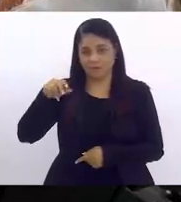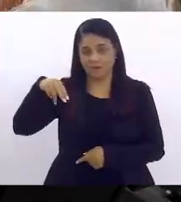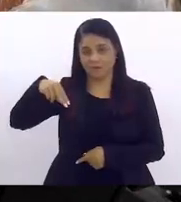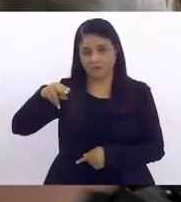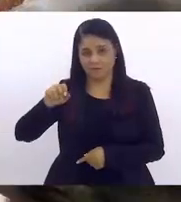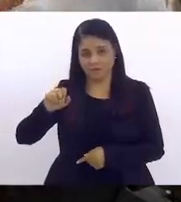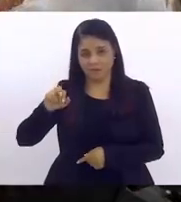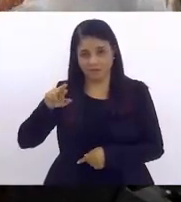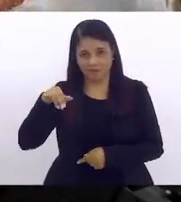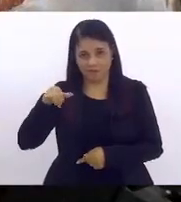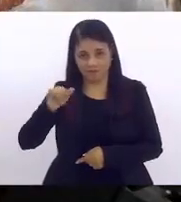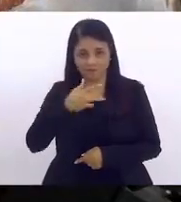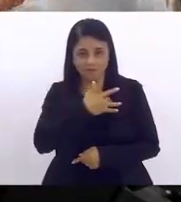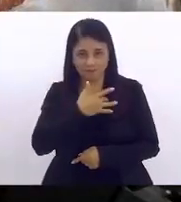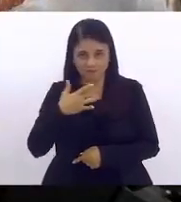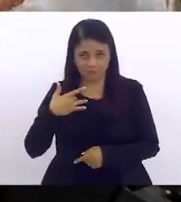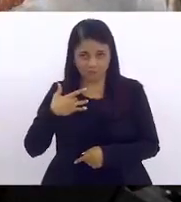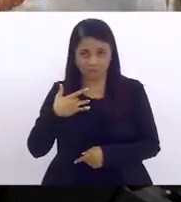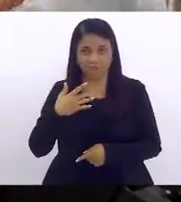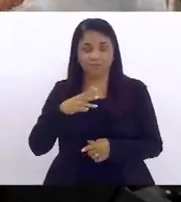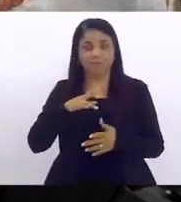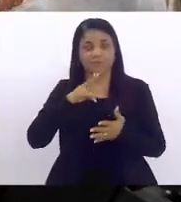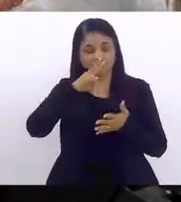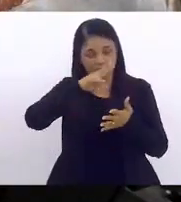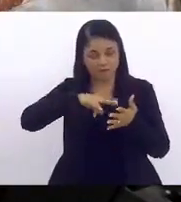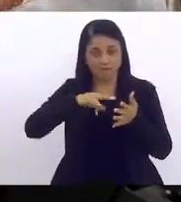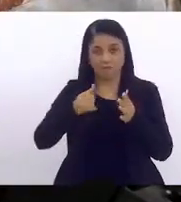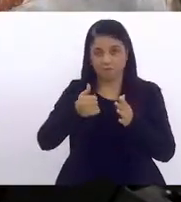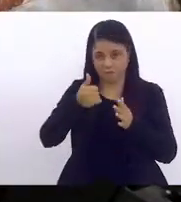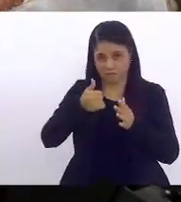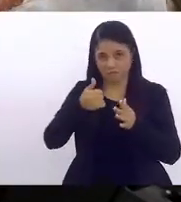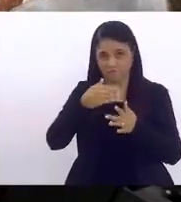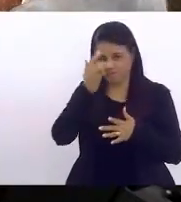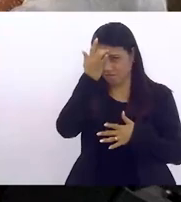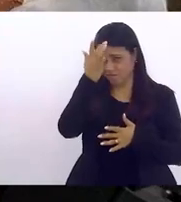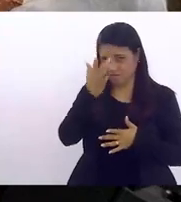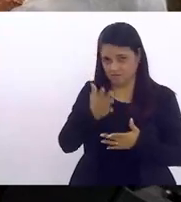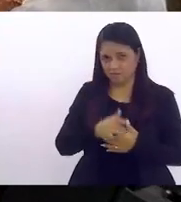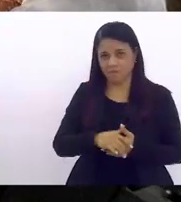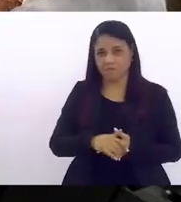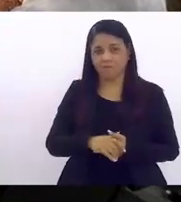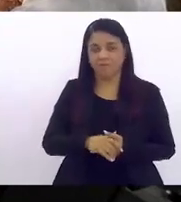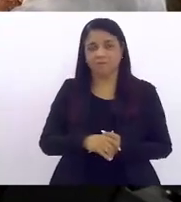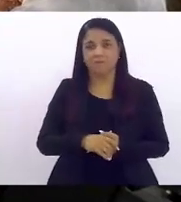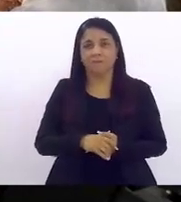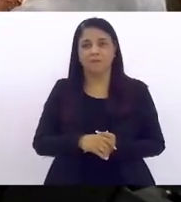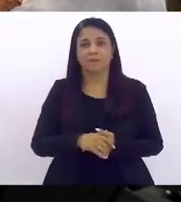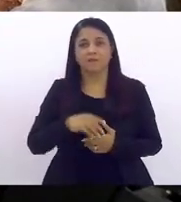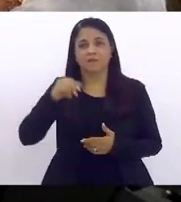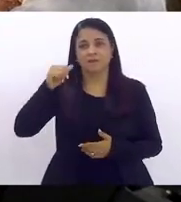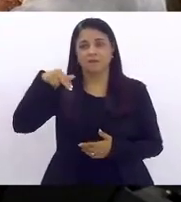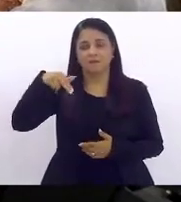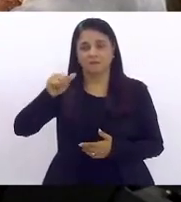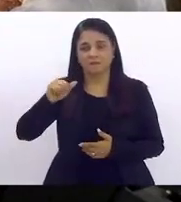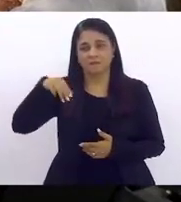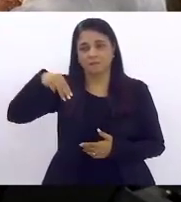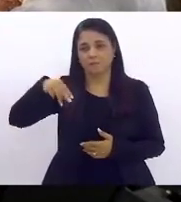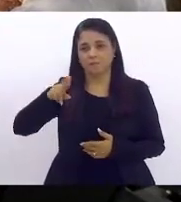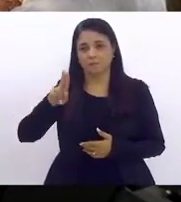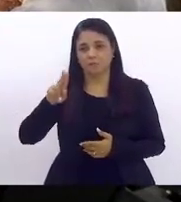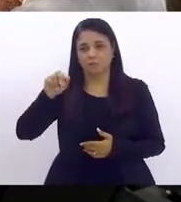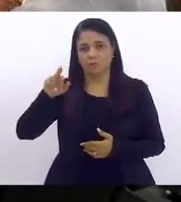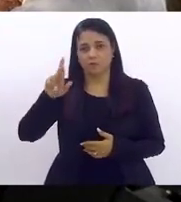E a primeira, eu vou fazer a leitura para facilitar o deputado. Ana Murai, vou chamar aqui, que é a diretora